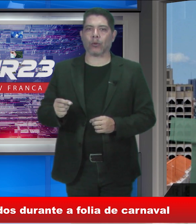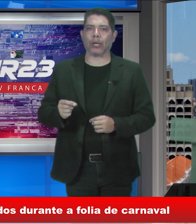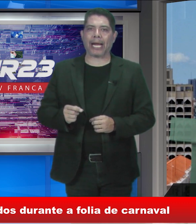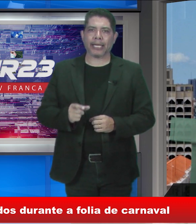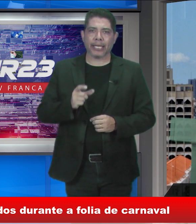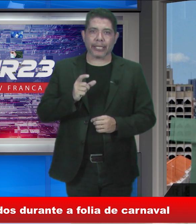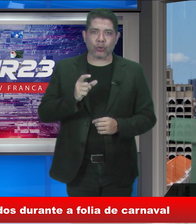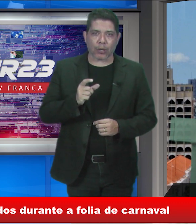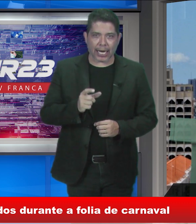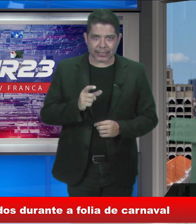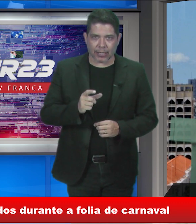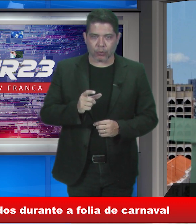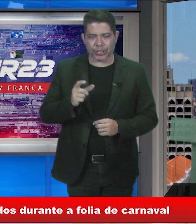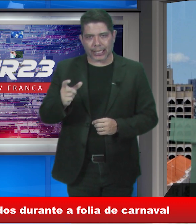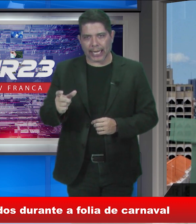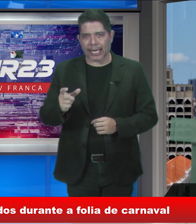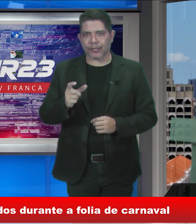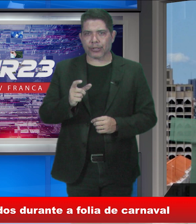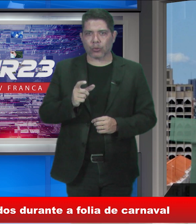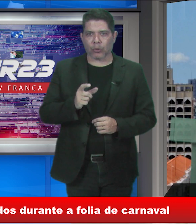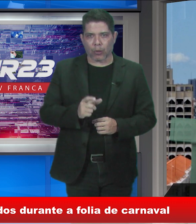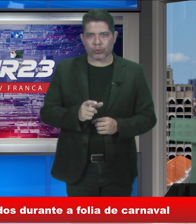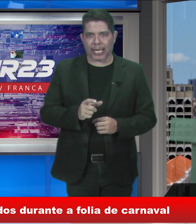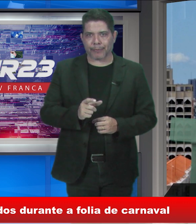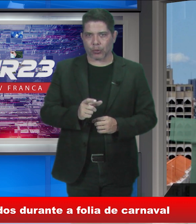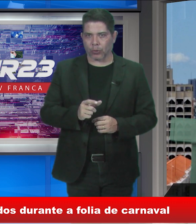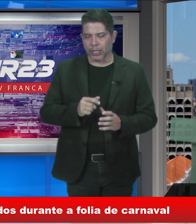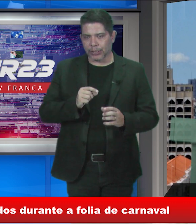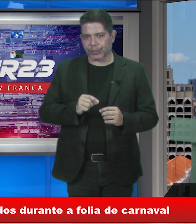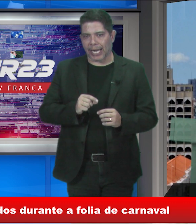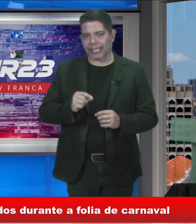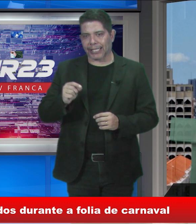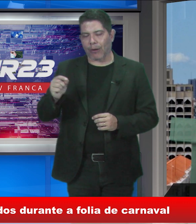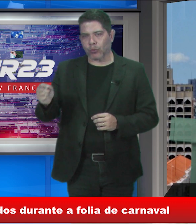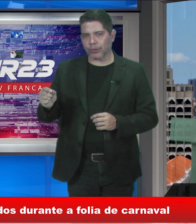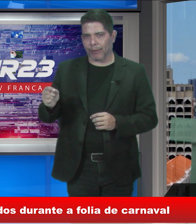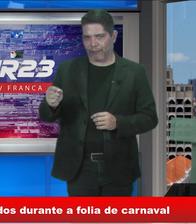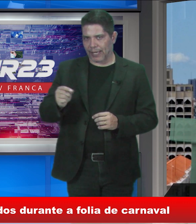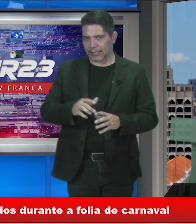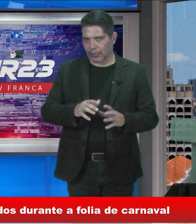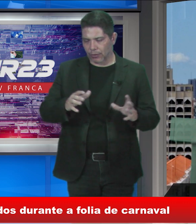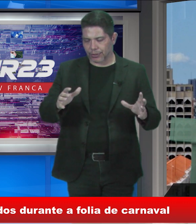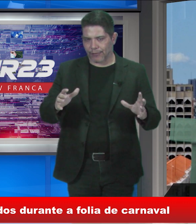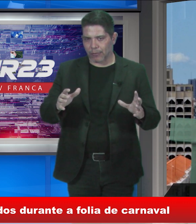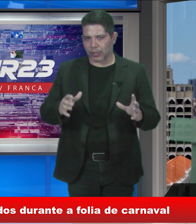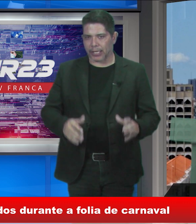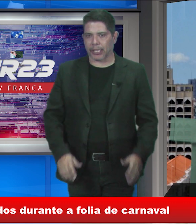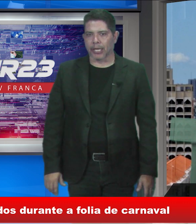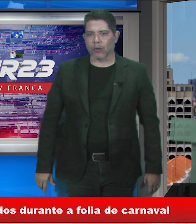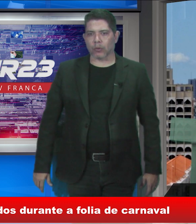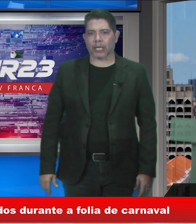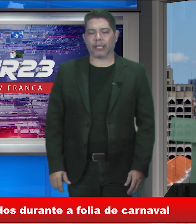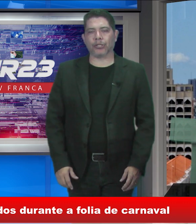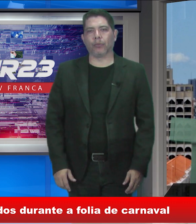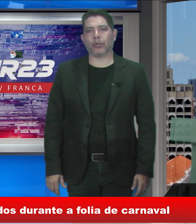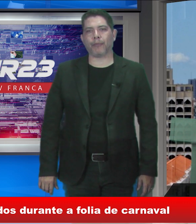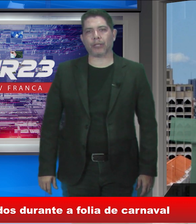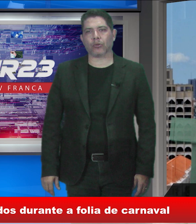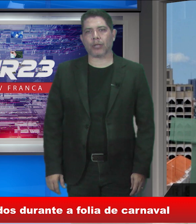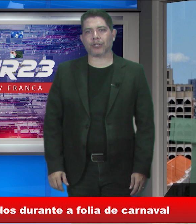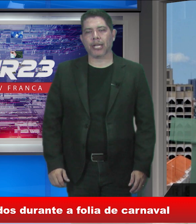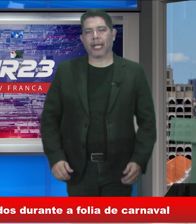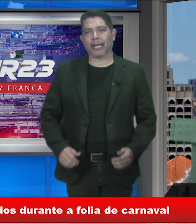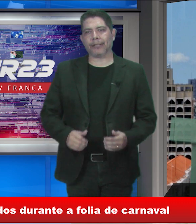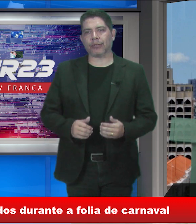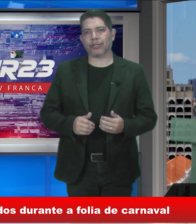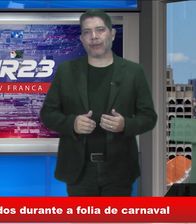do celular e do cartão de crédito ou débito, já que na última festa que nós tivemos aí um grande número de